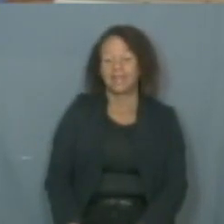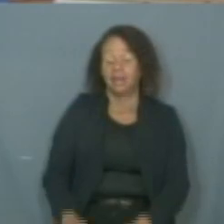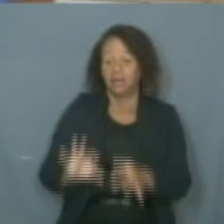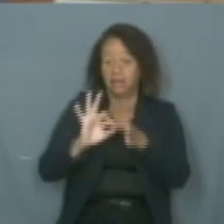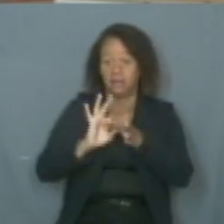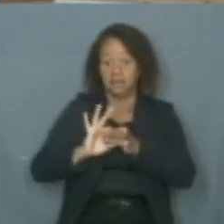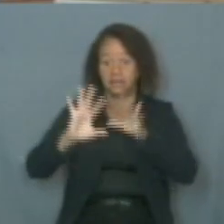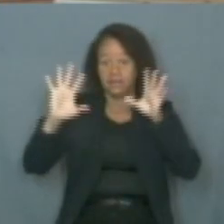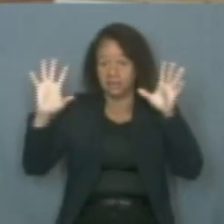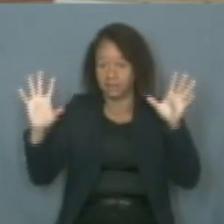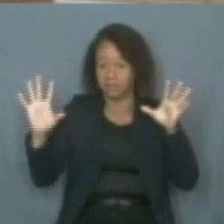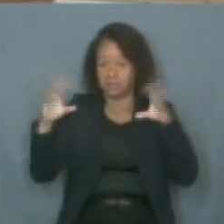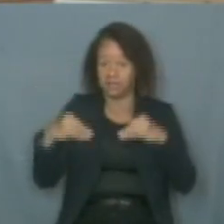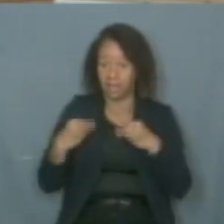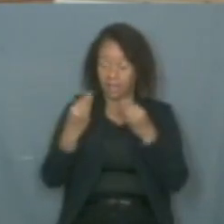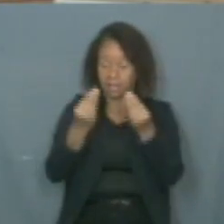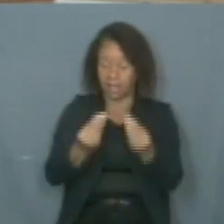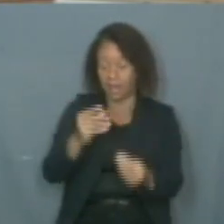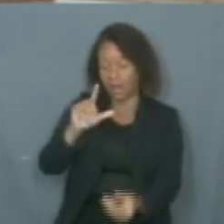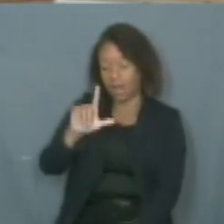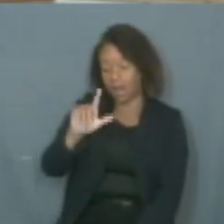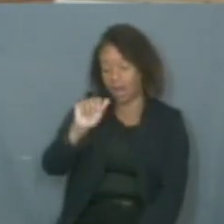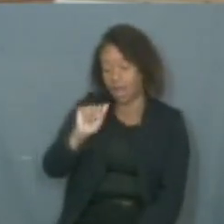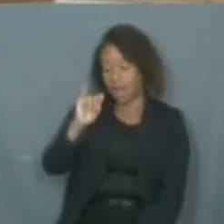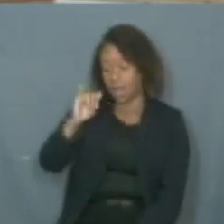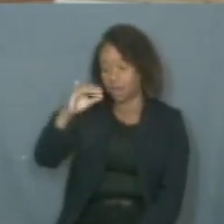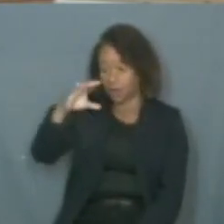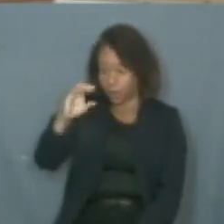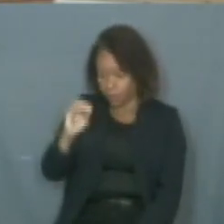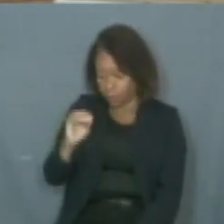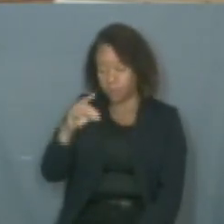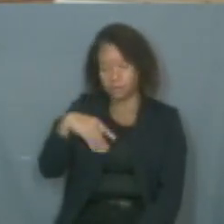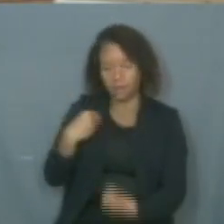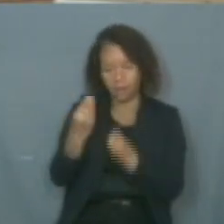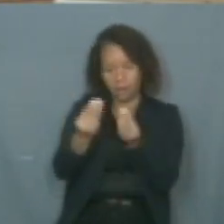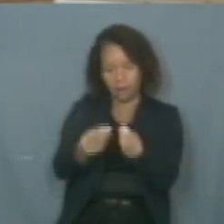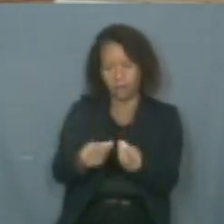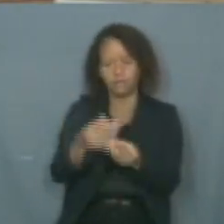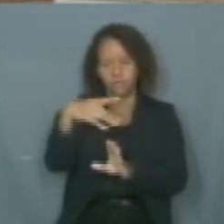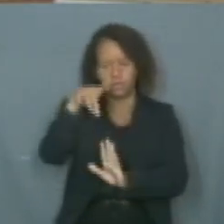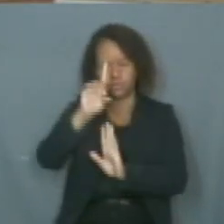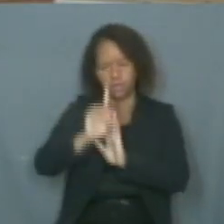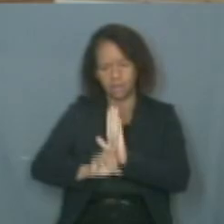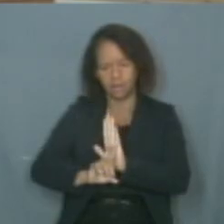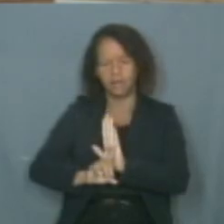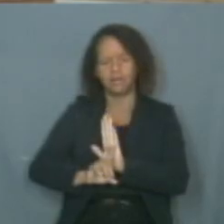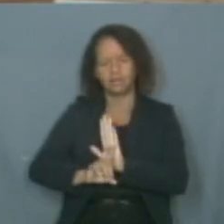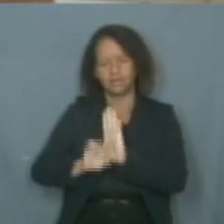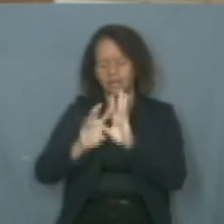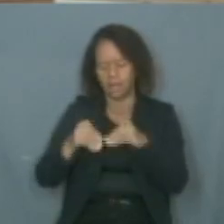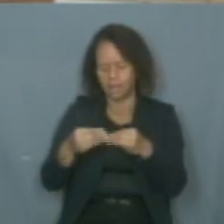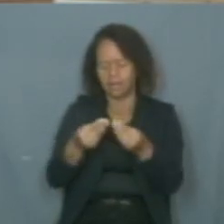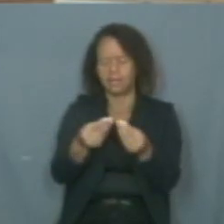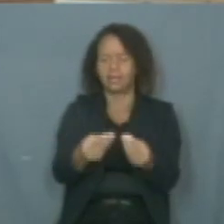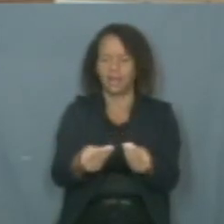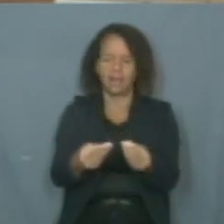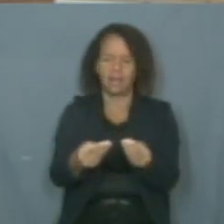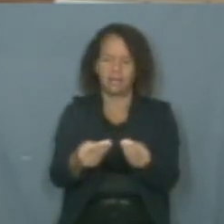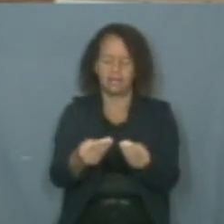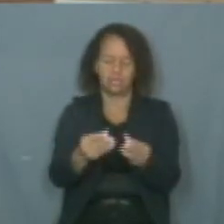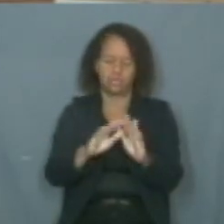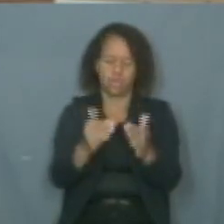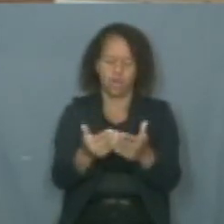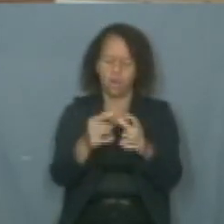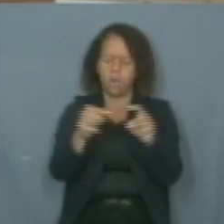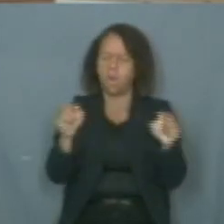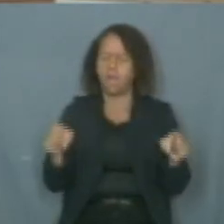Laicidade é você dar as providências, dar o direito, dar, no caso da escola,